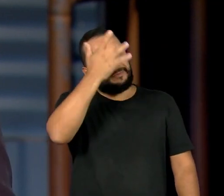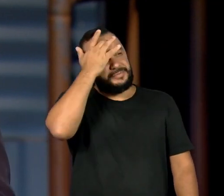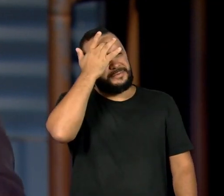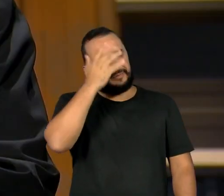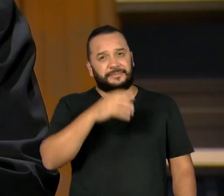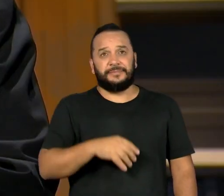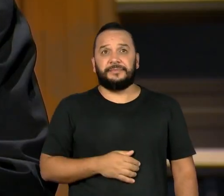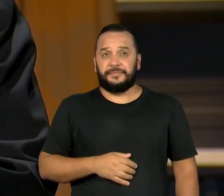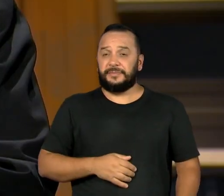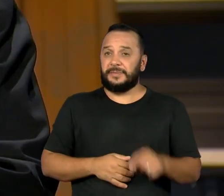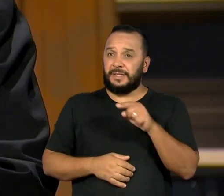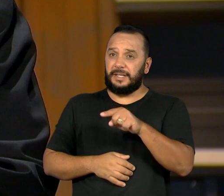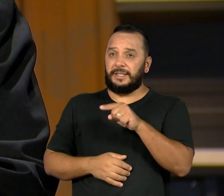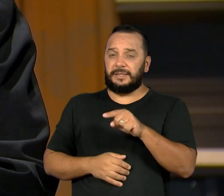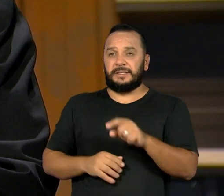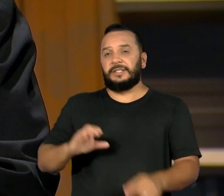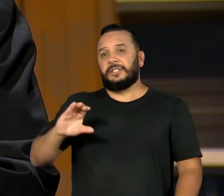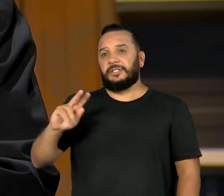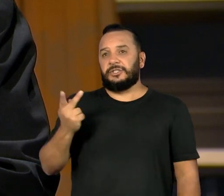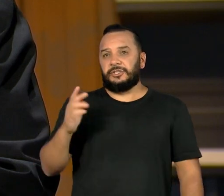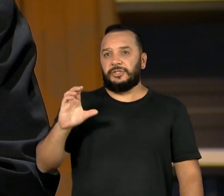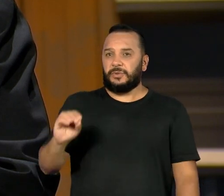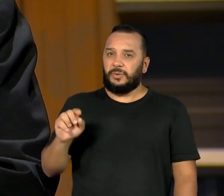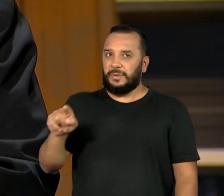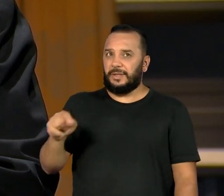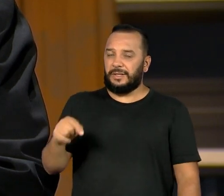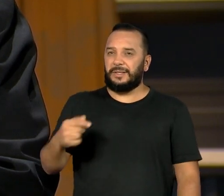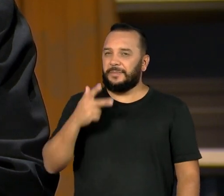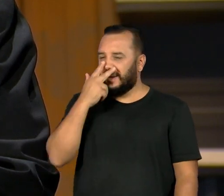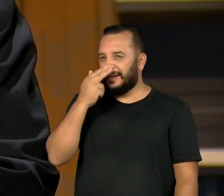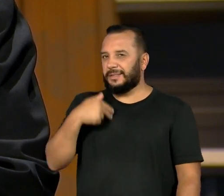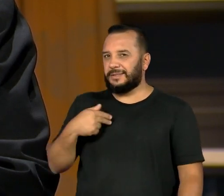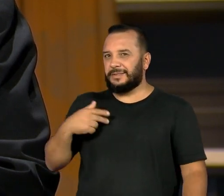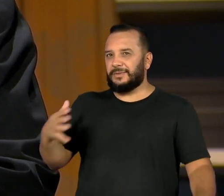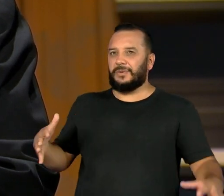quê? No caso desse professor, ele conectava o tempo todo